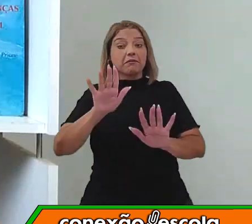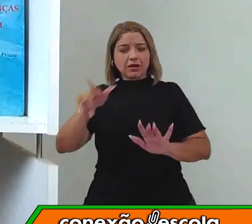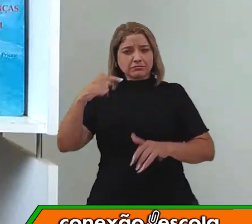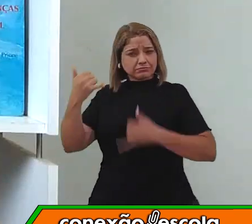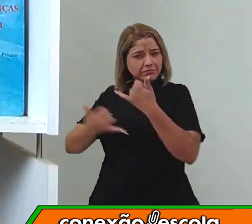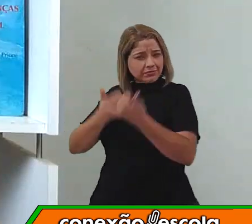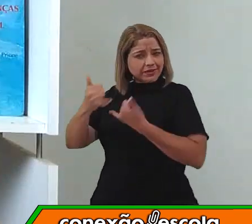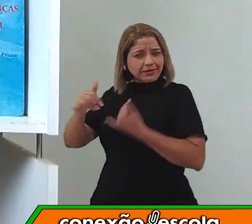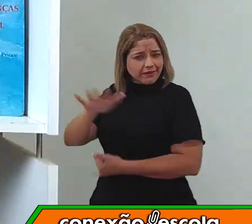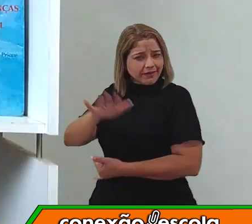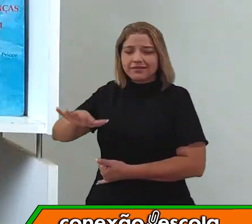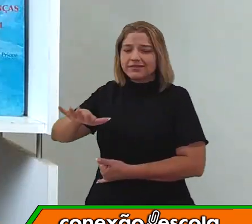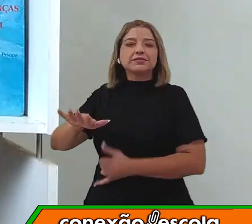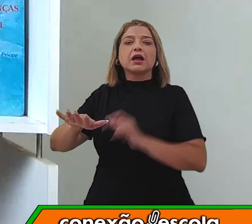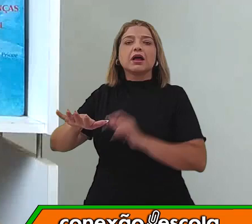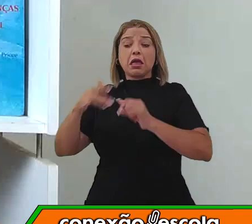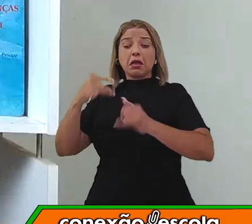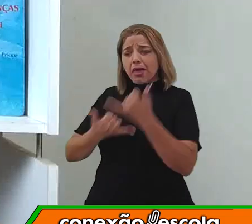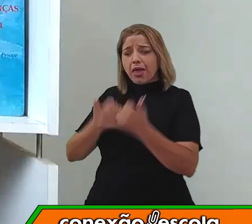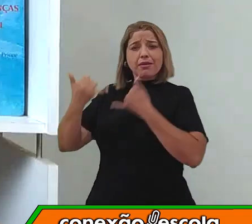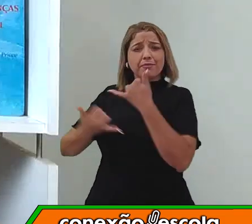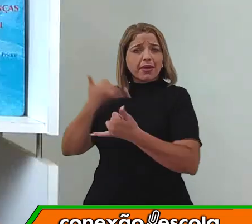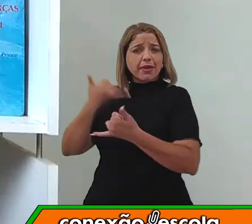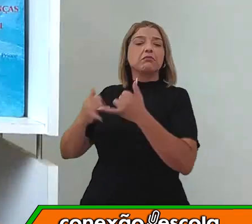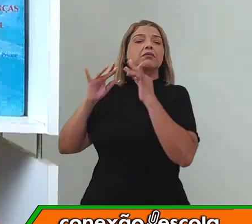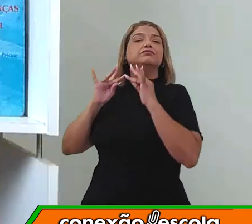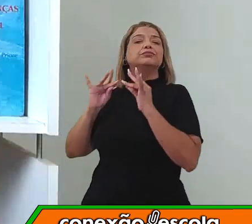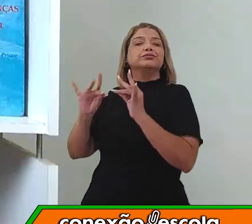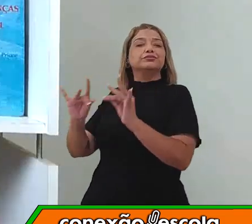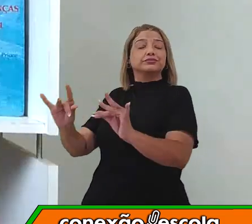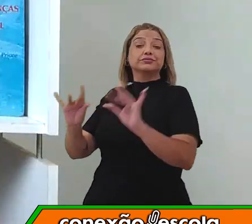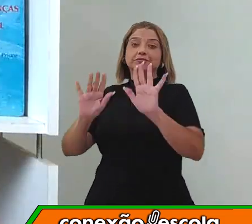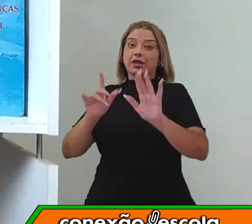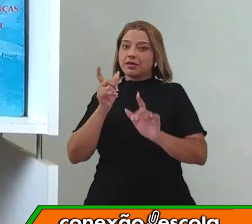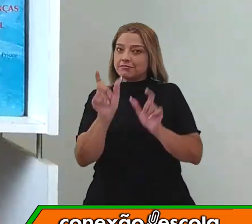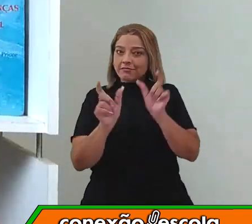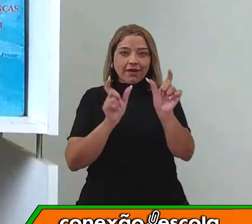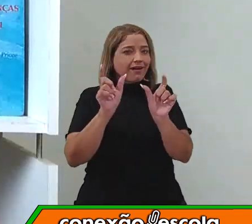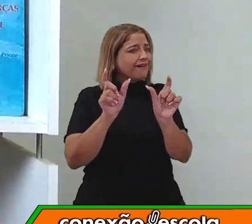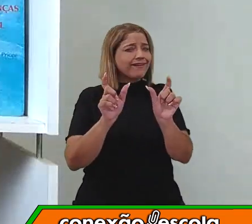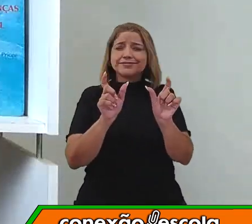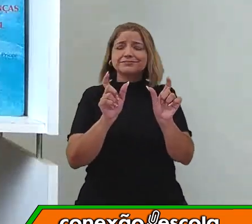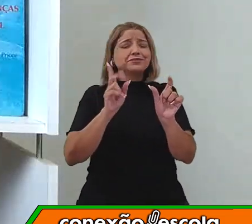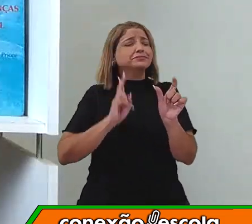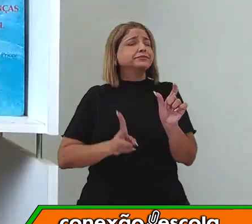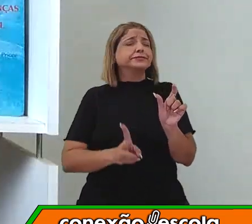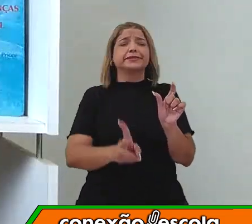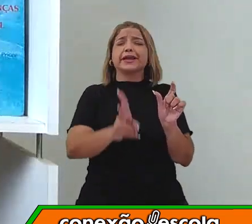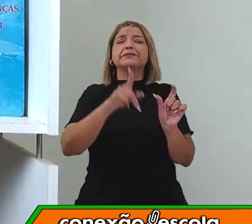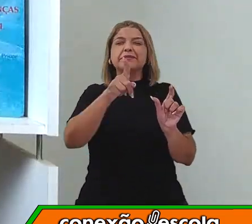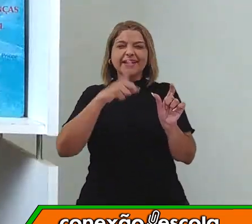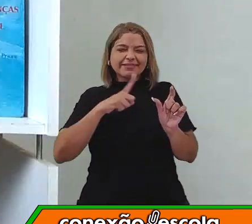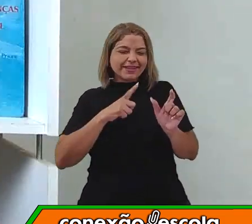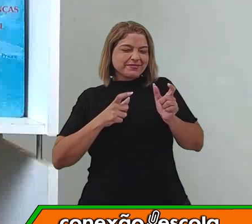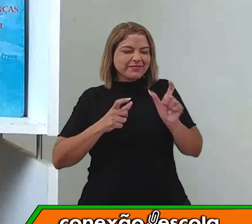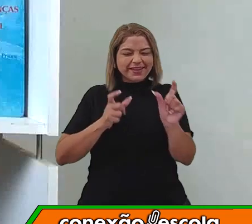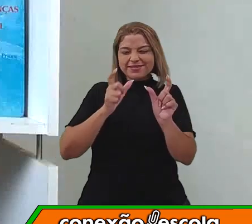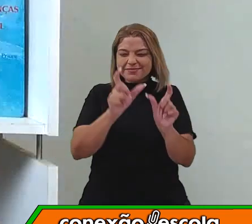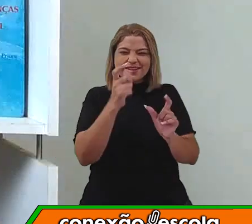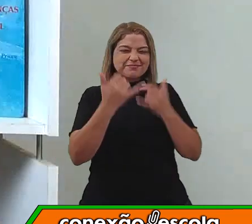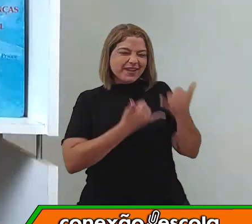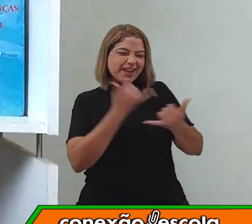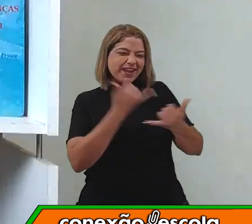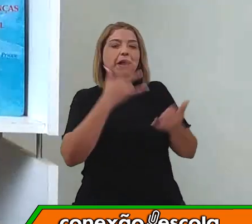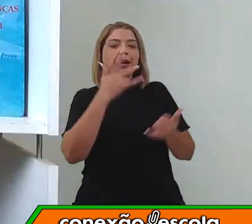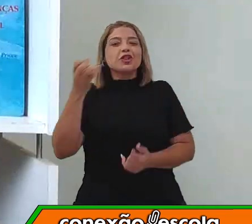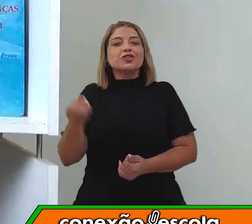papagaio, peão, de tanto brincar, se gastam. As palavras não. Quanto mais se brinca com elas, mais